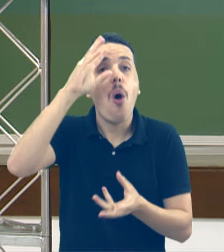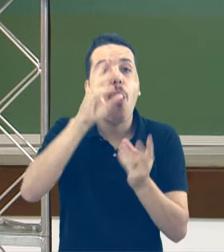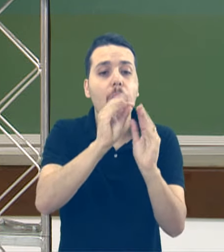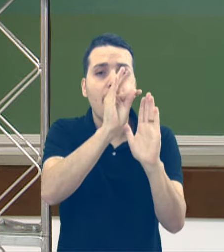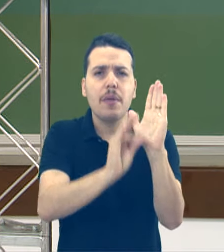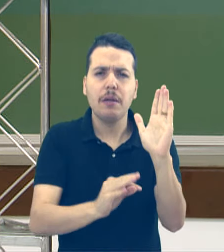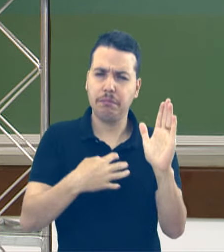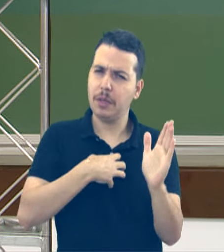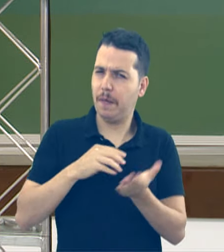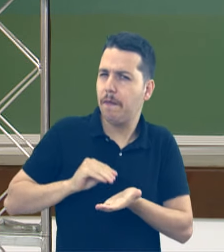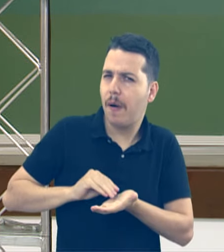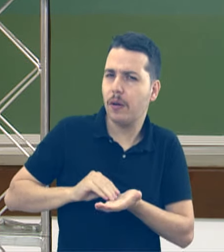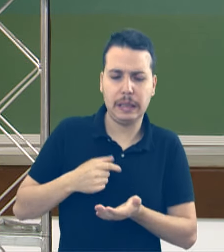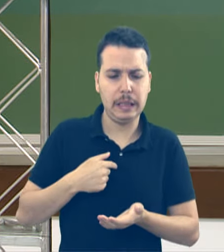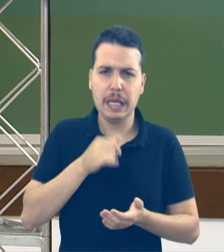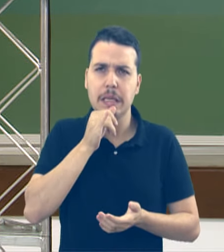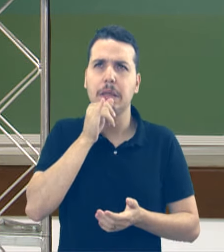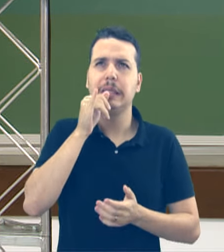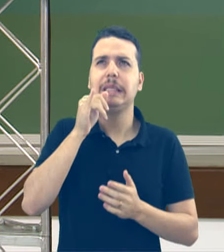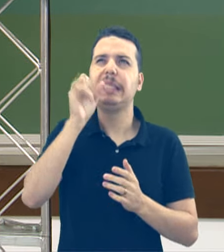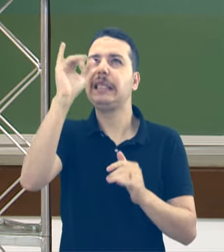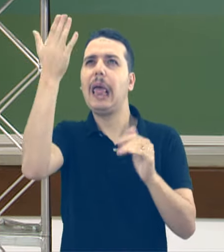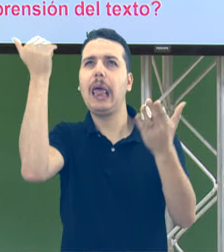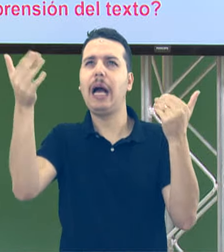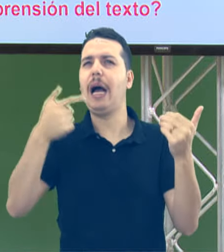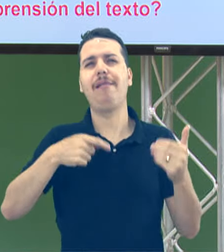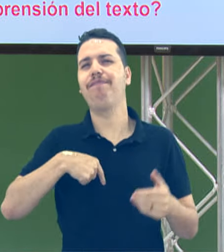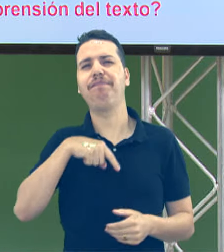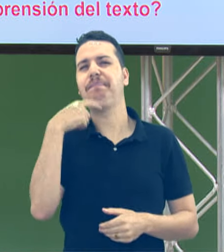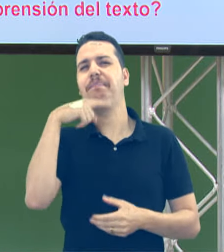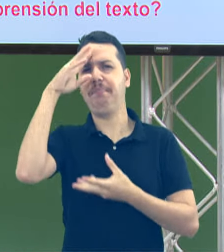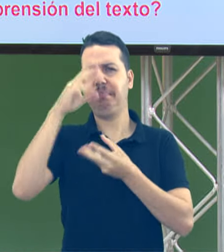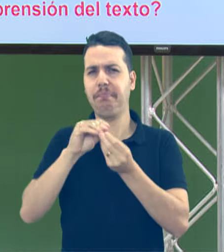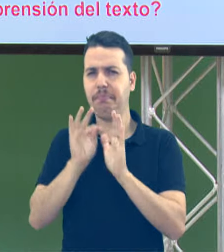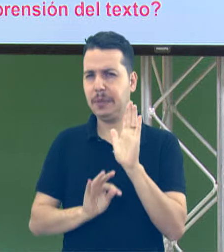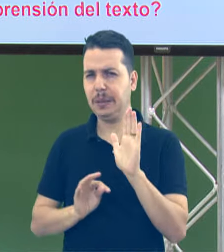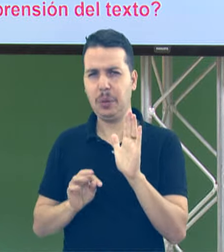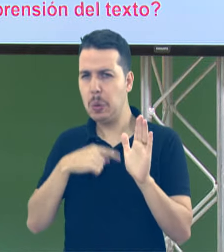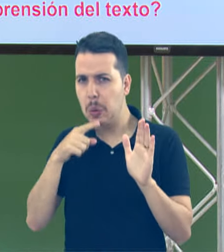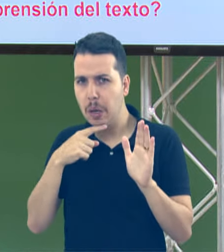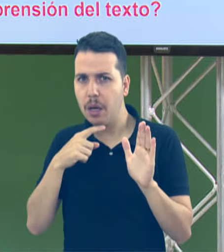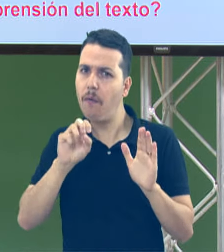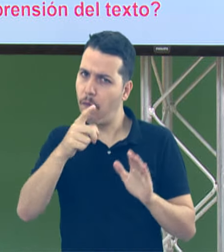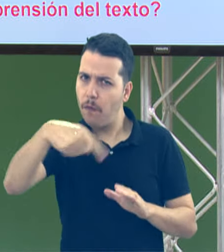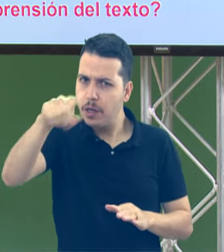texto? Vocês conseguiram compreender o texto sem aquelas palavras?